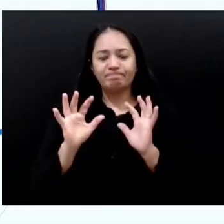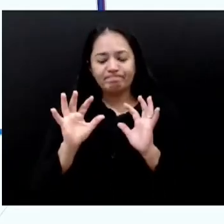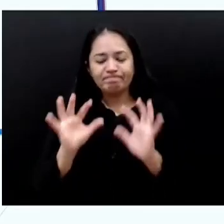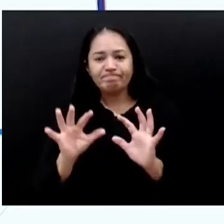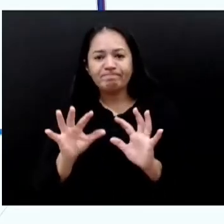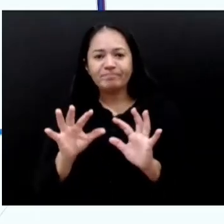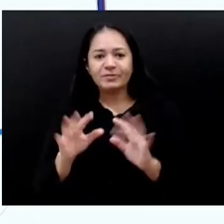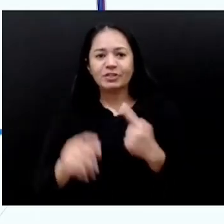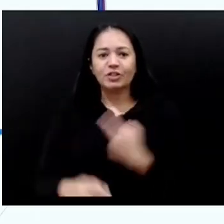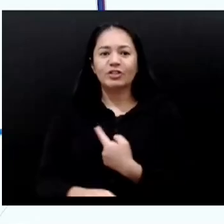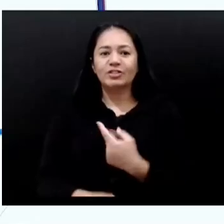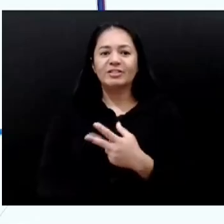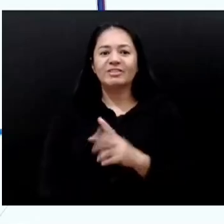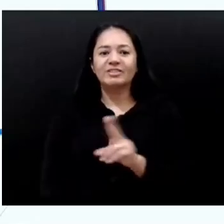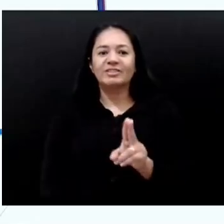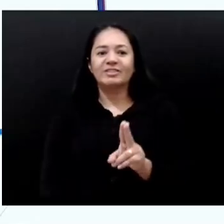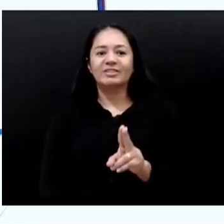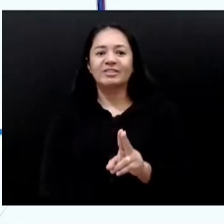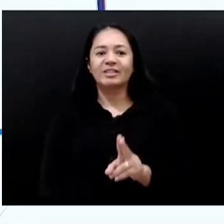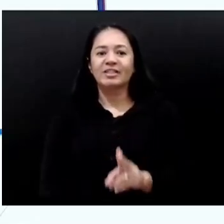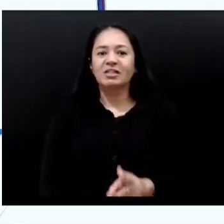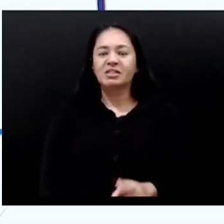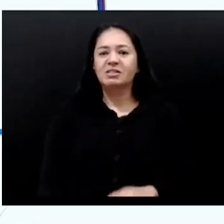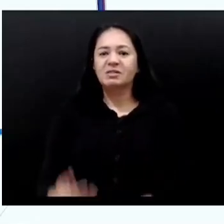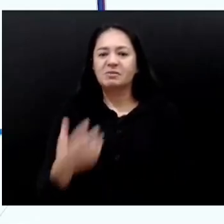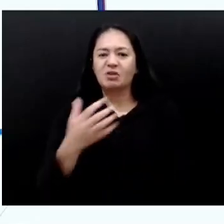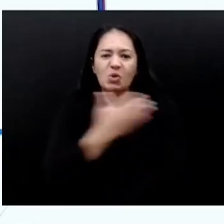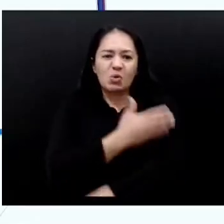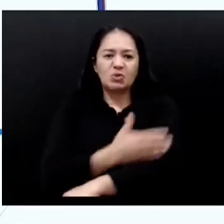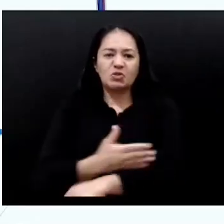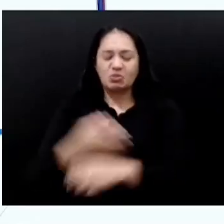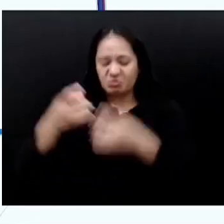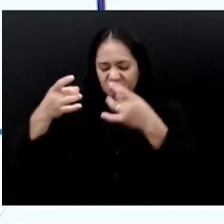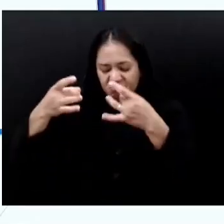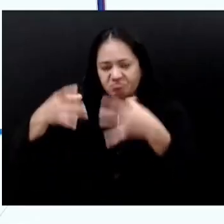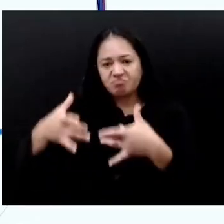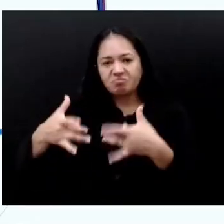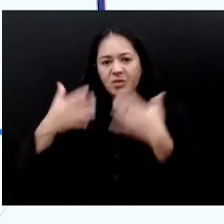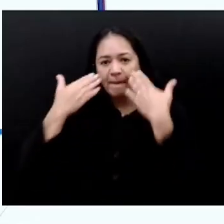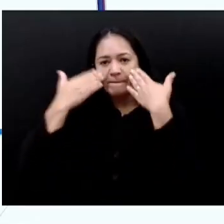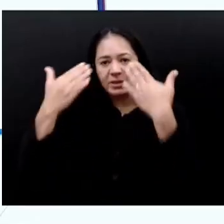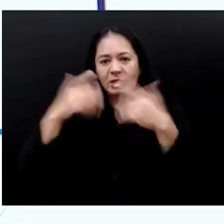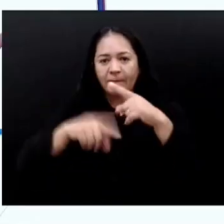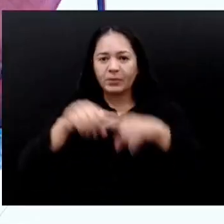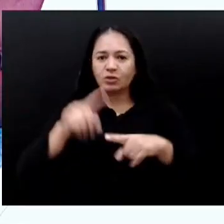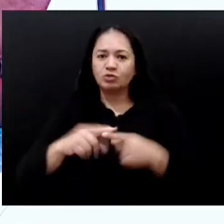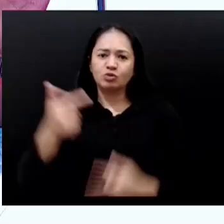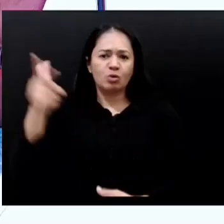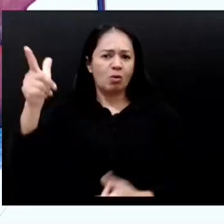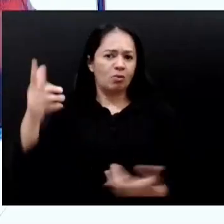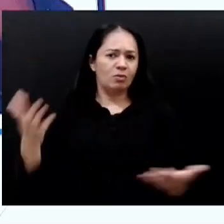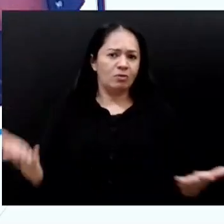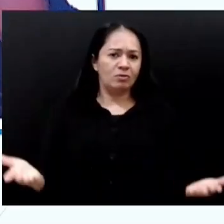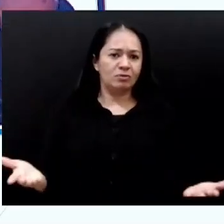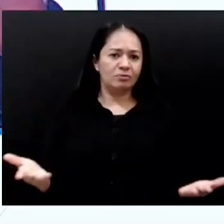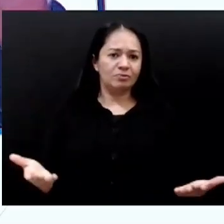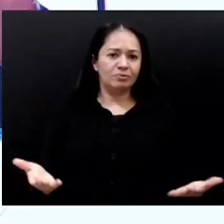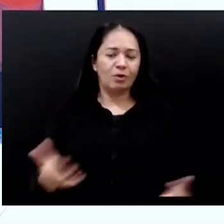de vira-lata, a gente tem esse costume de se rebaixar perante aos produtos importados. Então, inclusive, meu objetivo aqui com